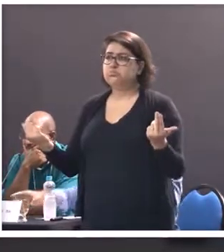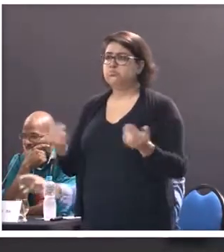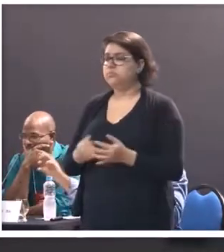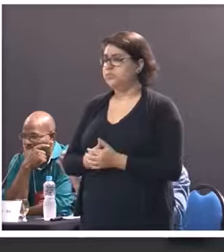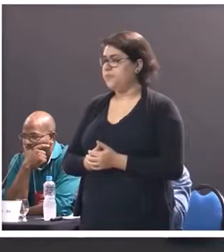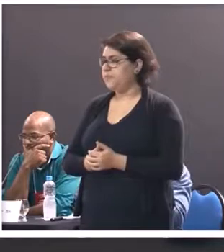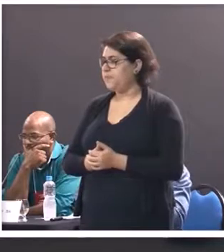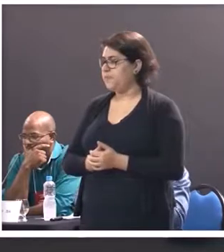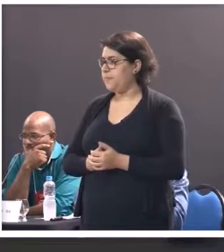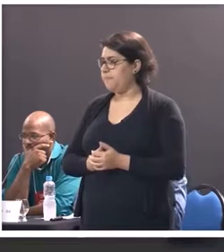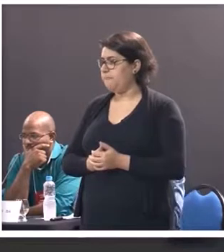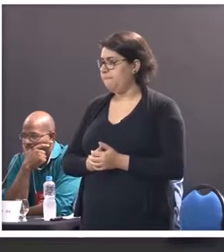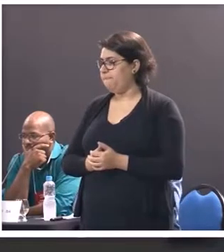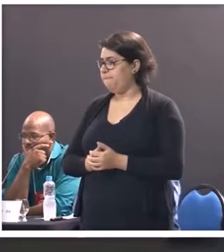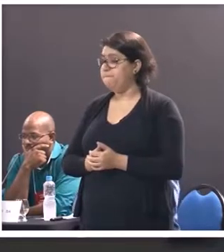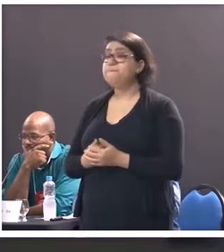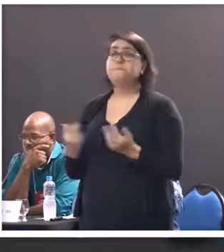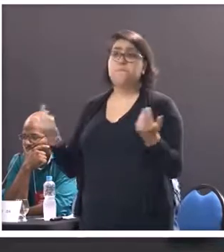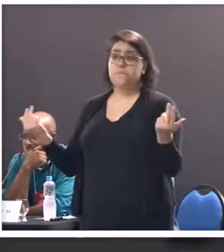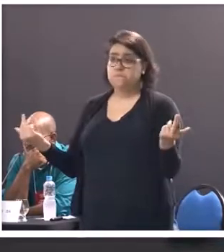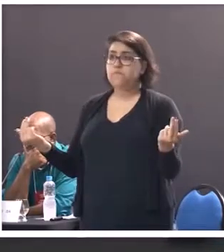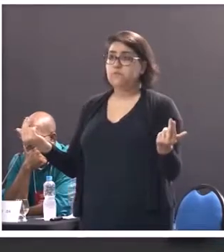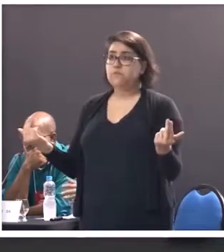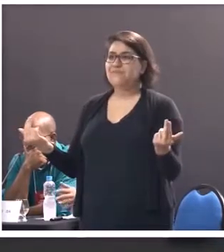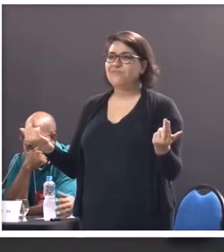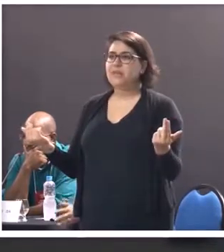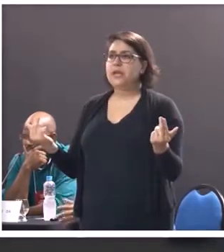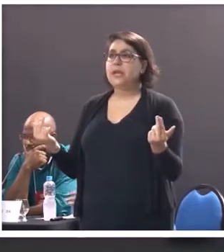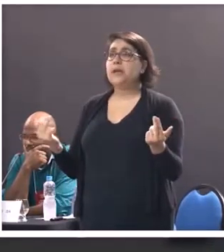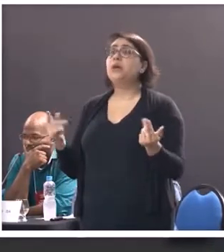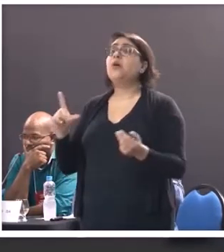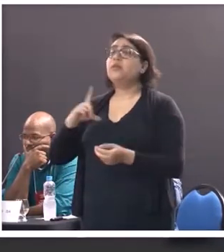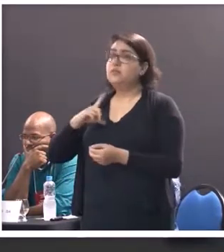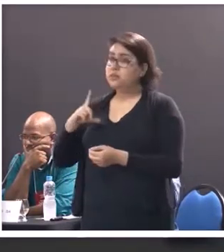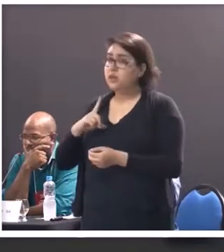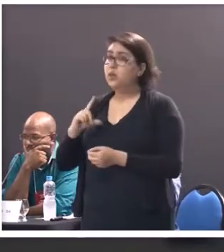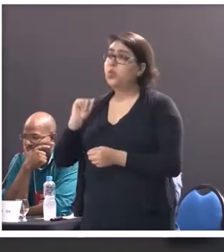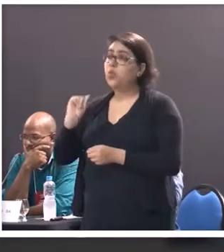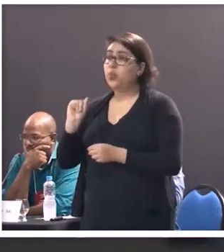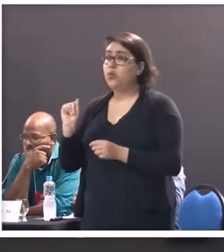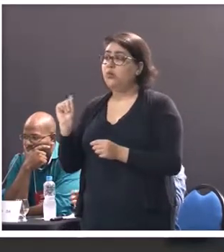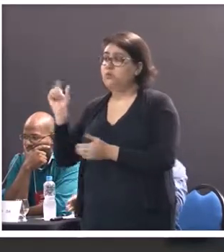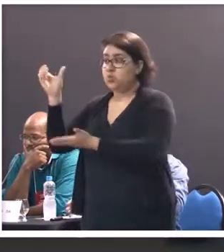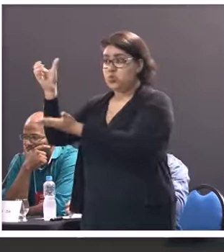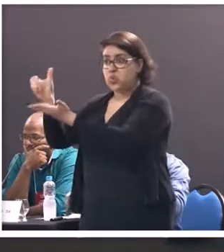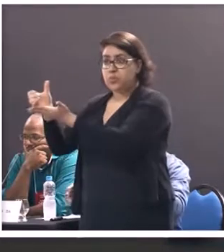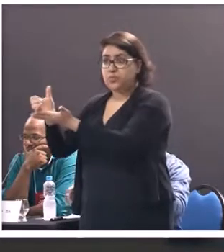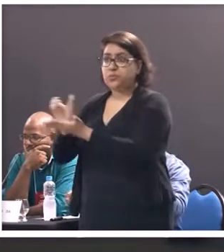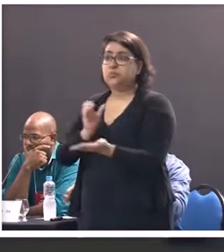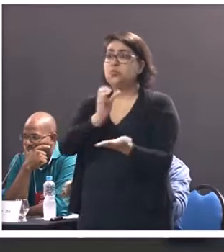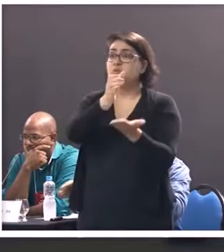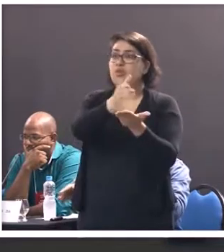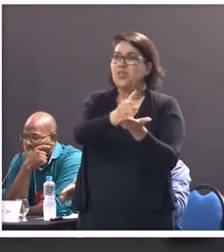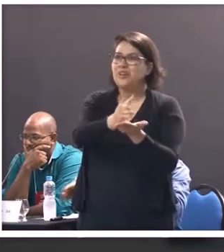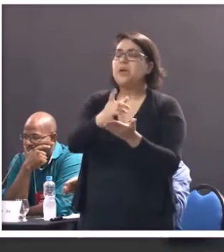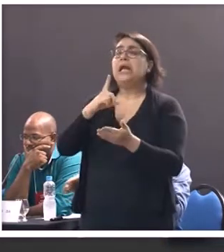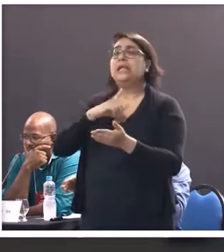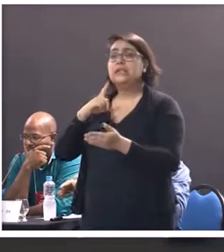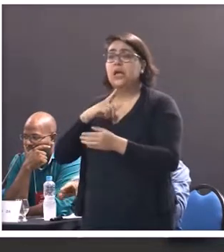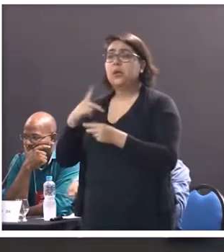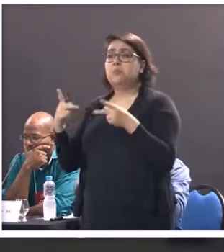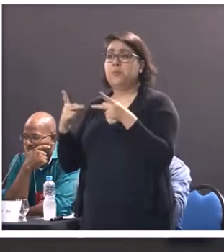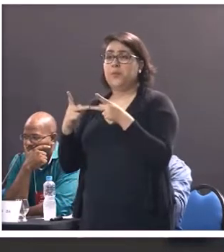Licença, veio uma água. São idênticas. Aqui eu vou ter um substantivo, eu vou ter ali a